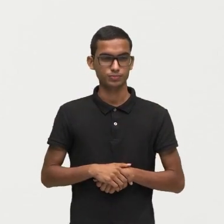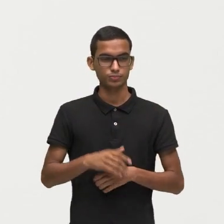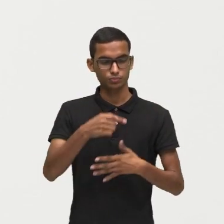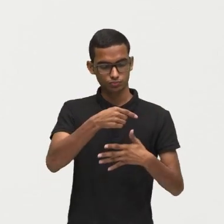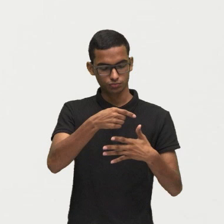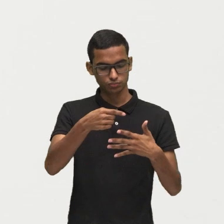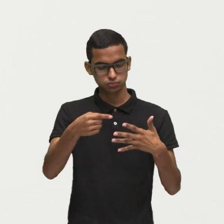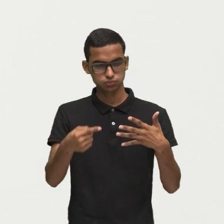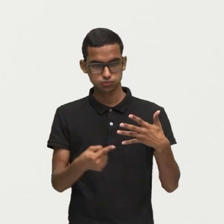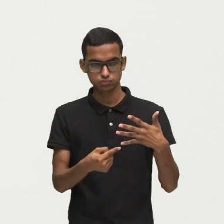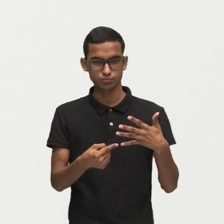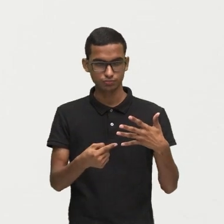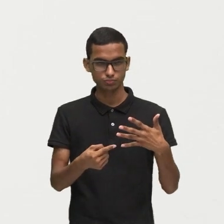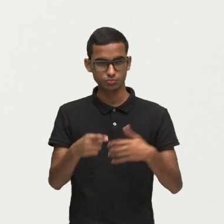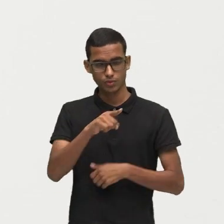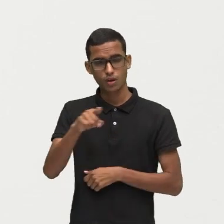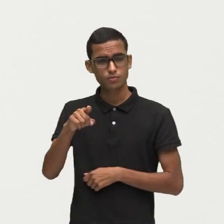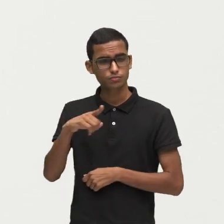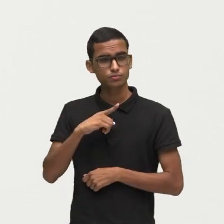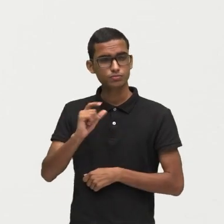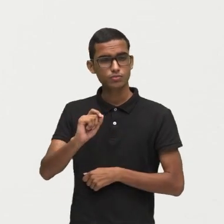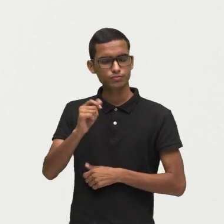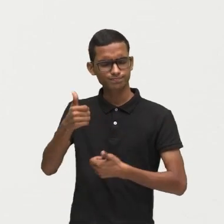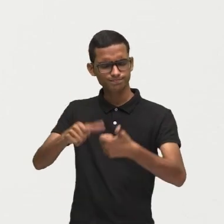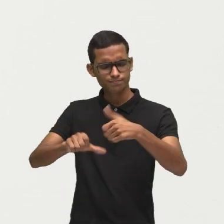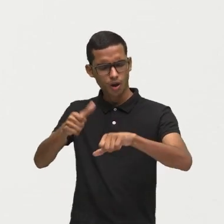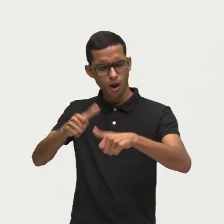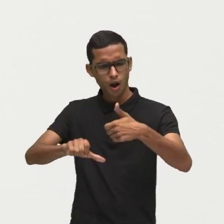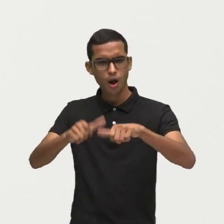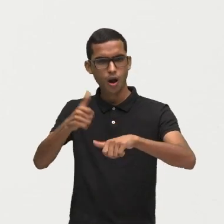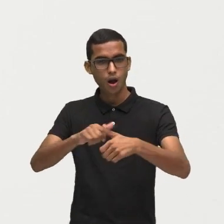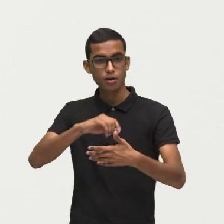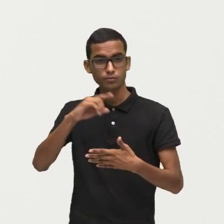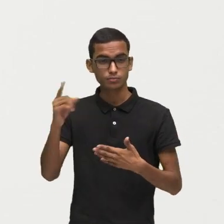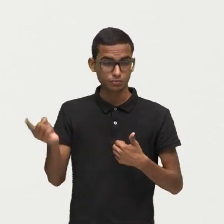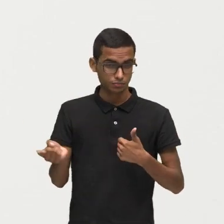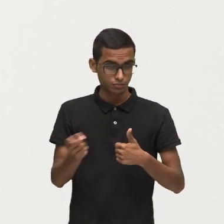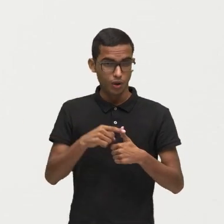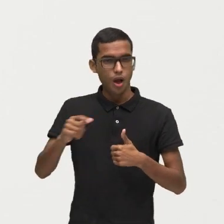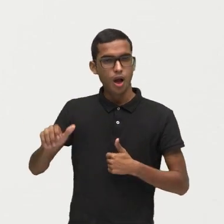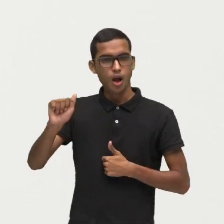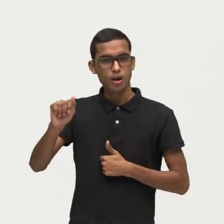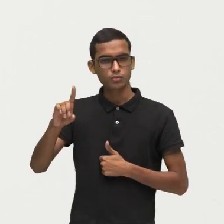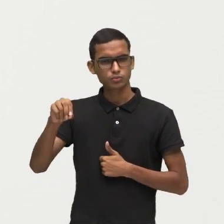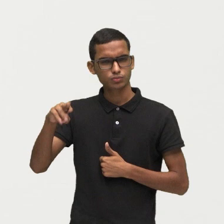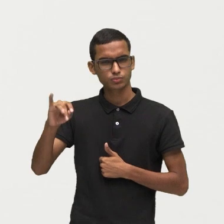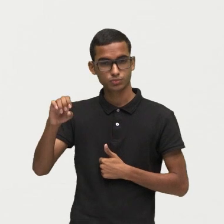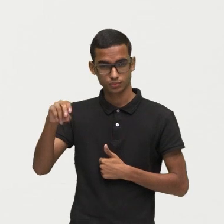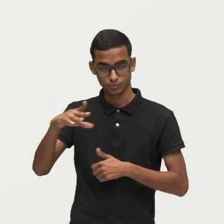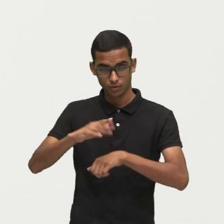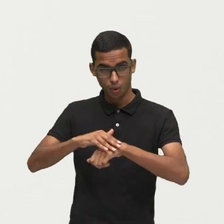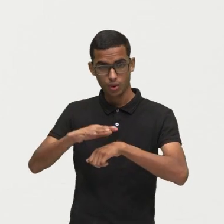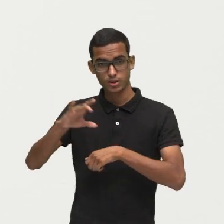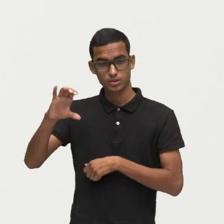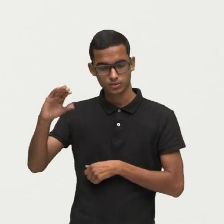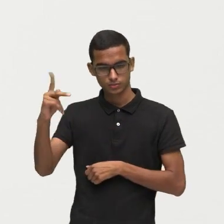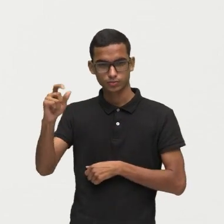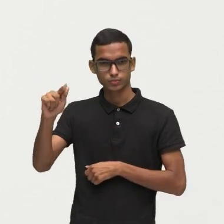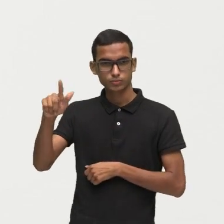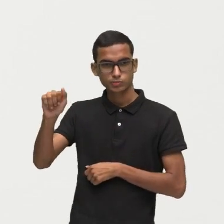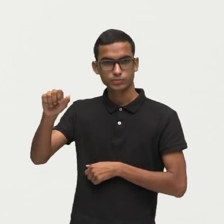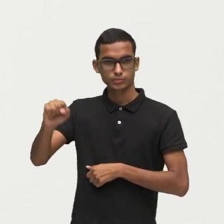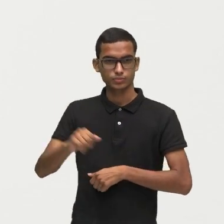5 alternativas para que você faça essa análise. Alternativa A, doença de Chagas. Será